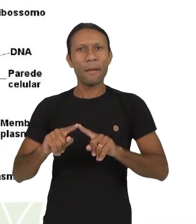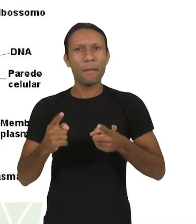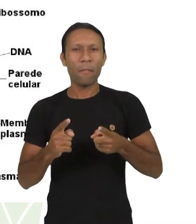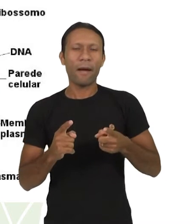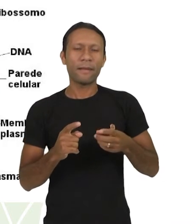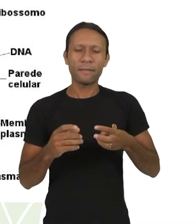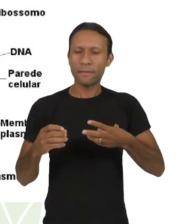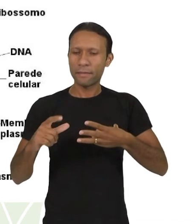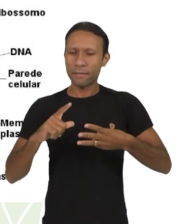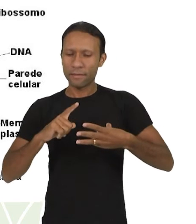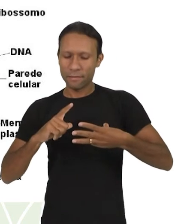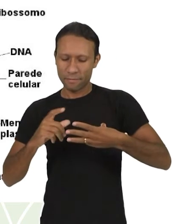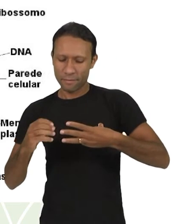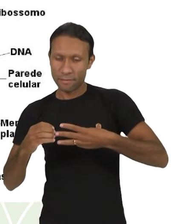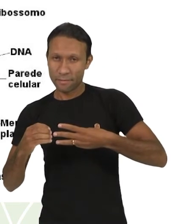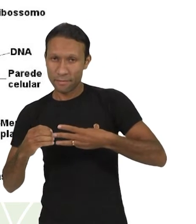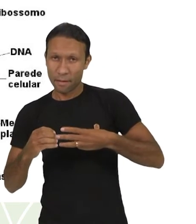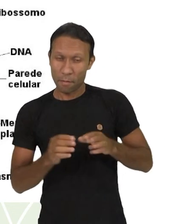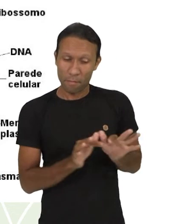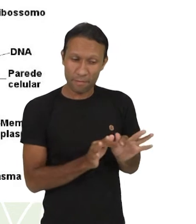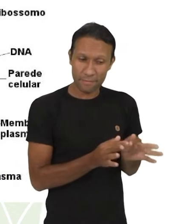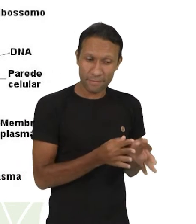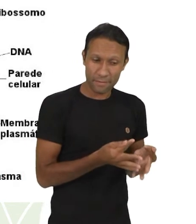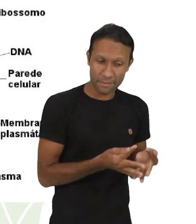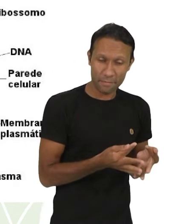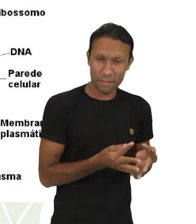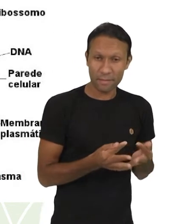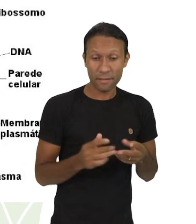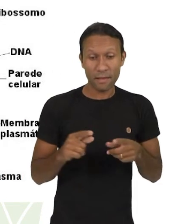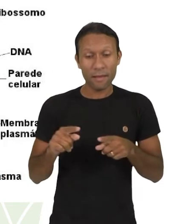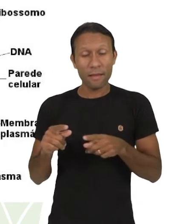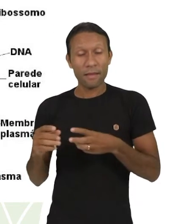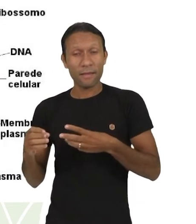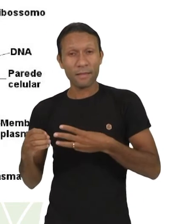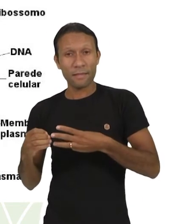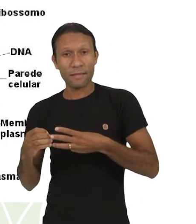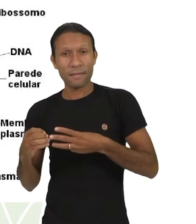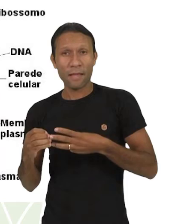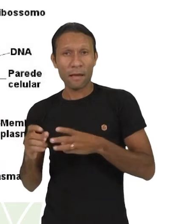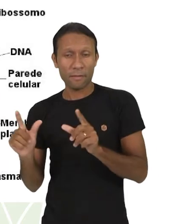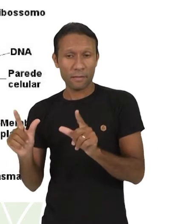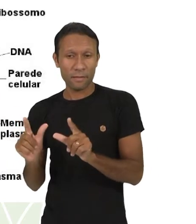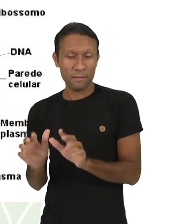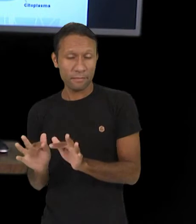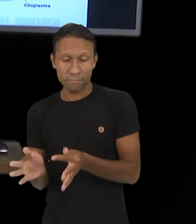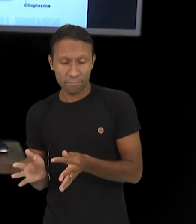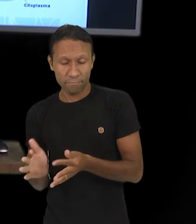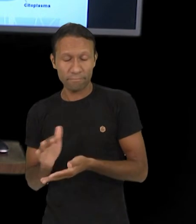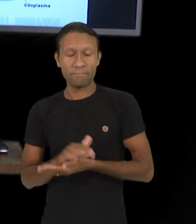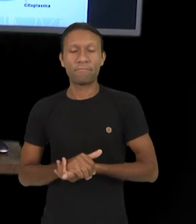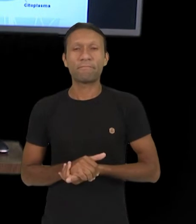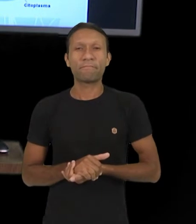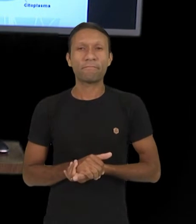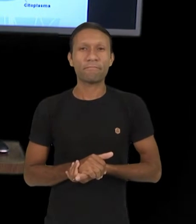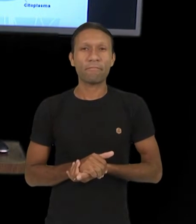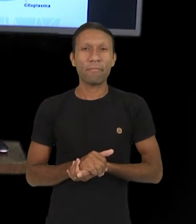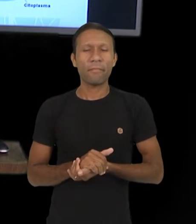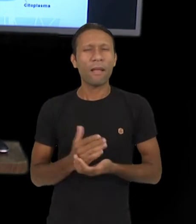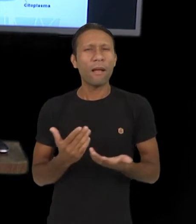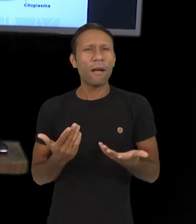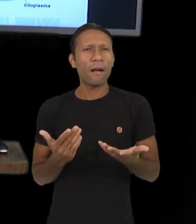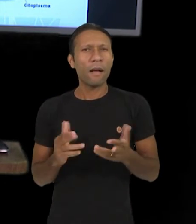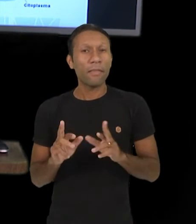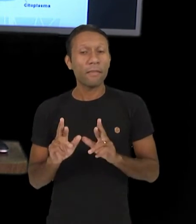mais evoluído, porque é mais... Não, são mais complexas ou menos complexas, né? Mais simples, tá bom?